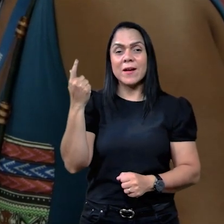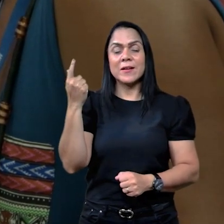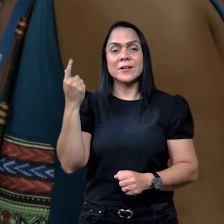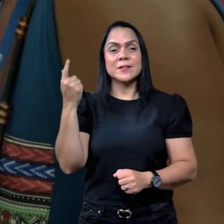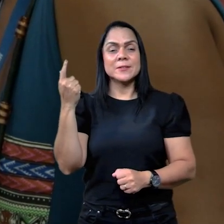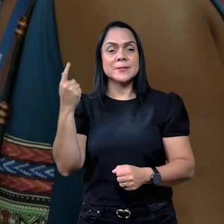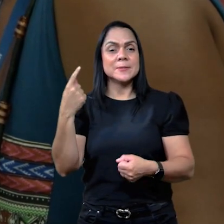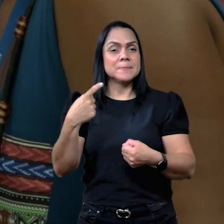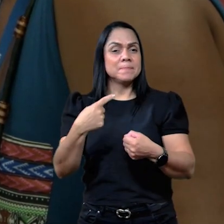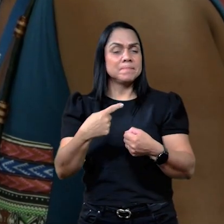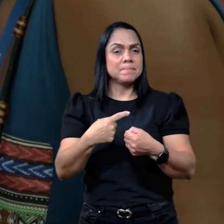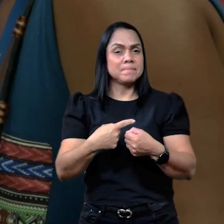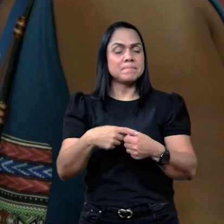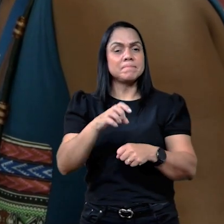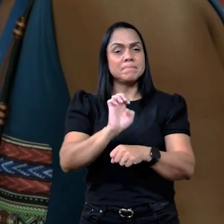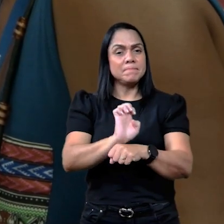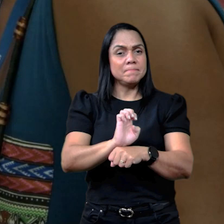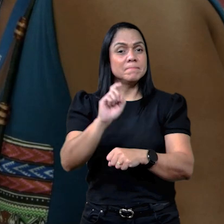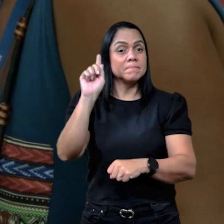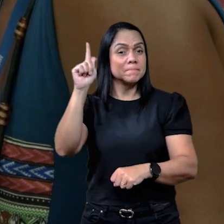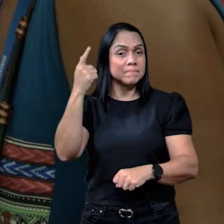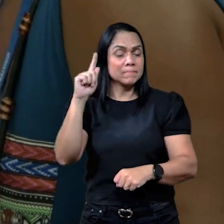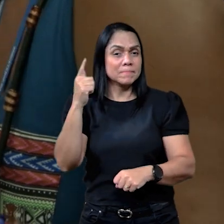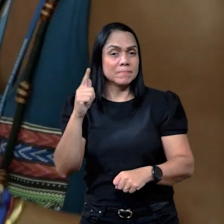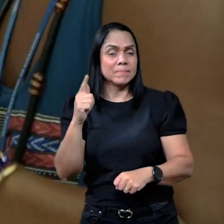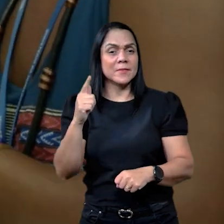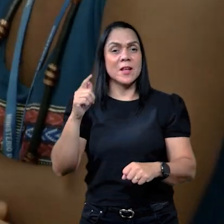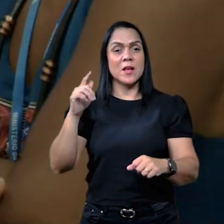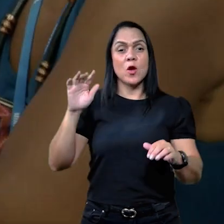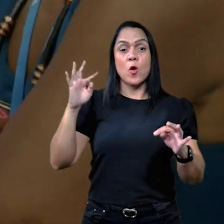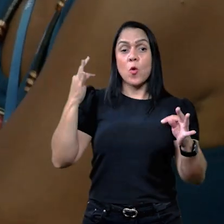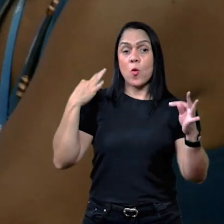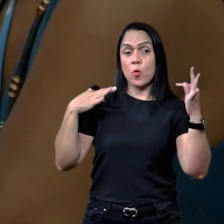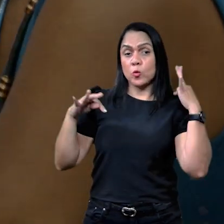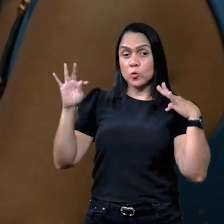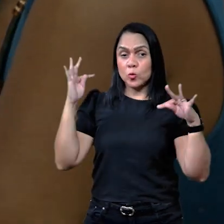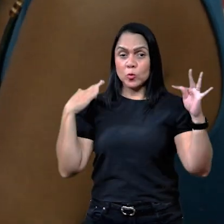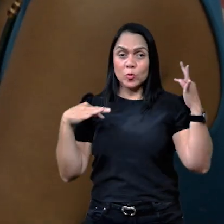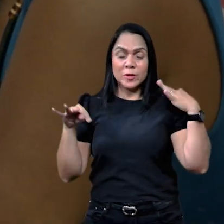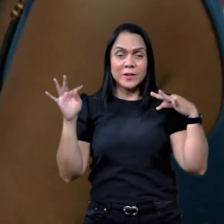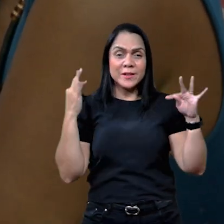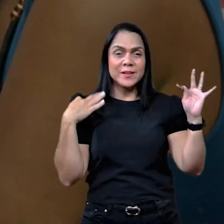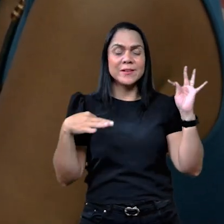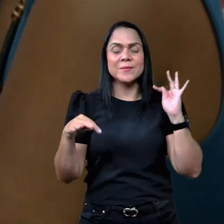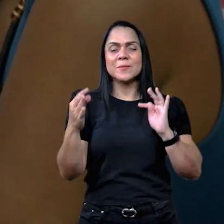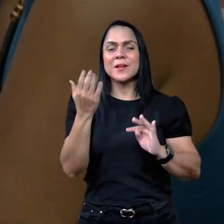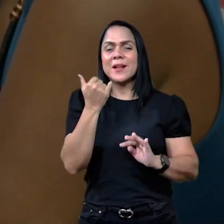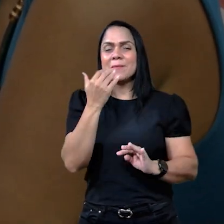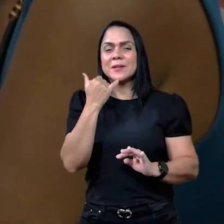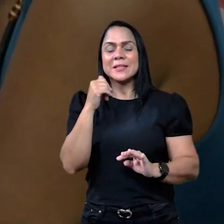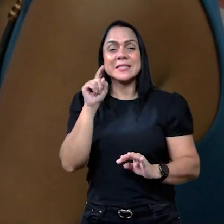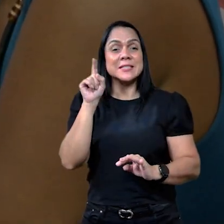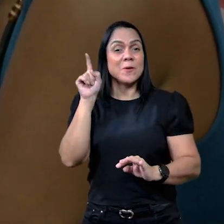né? O próprio turismo, a questão da alimentação que se tem lá.